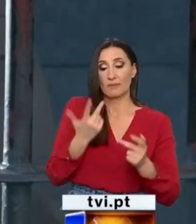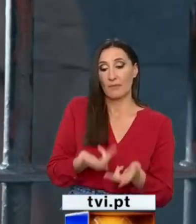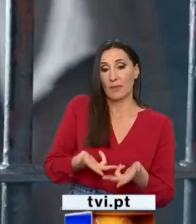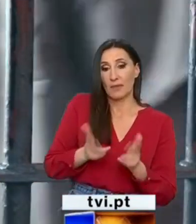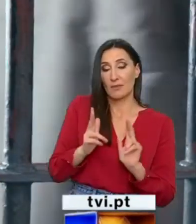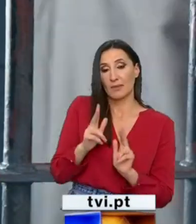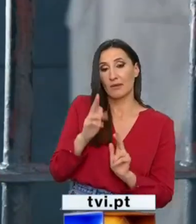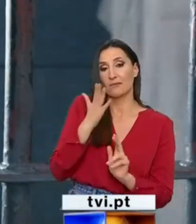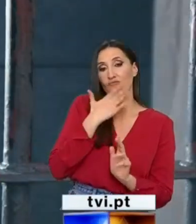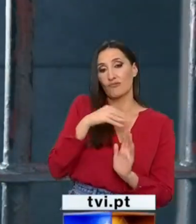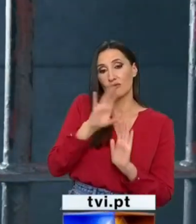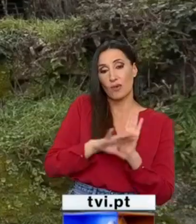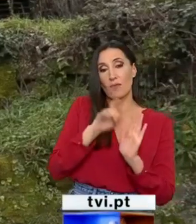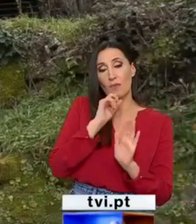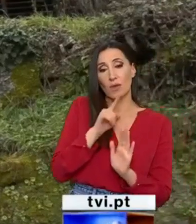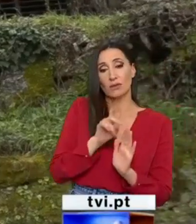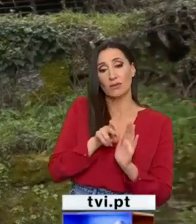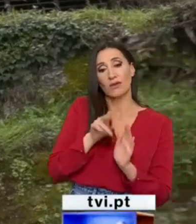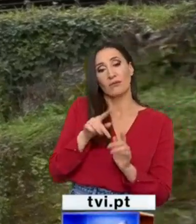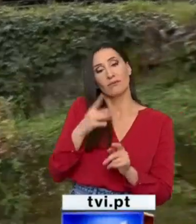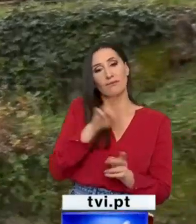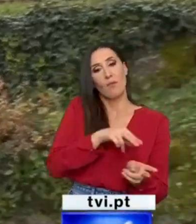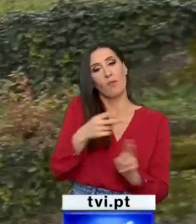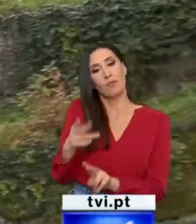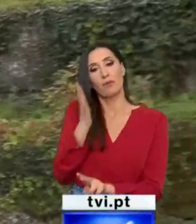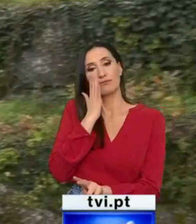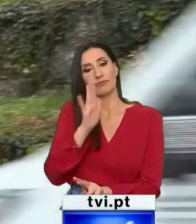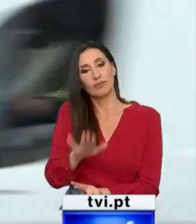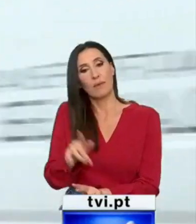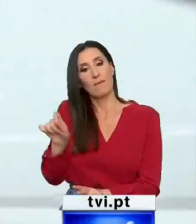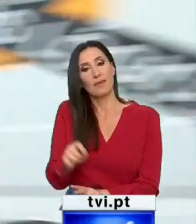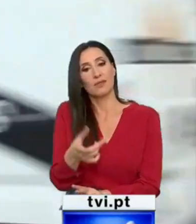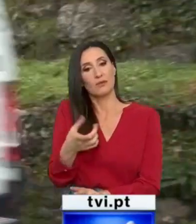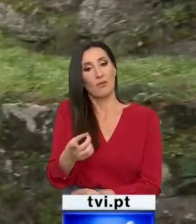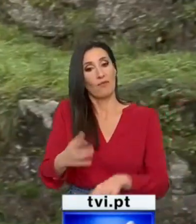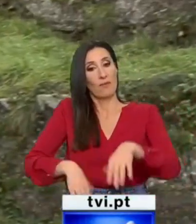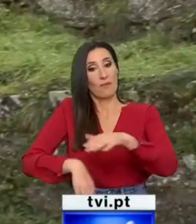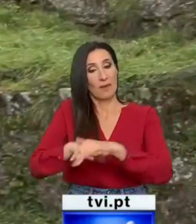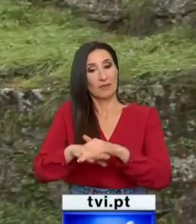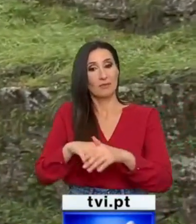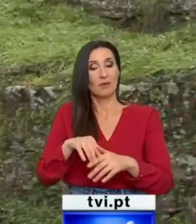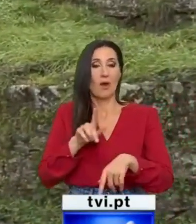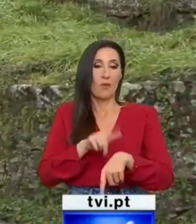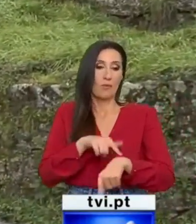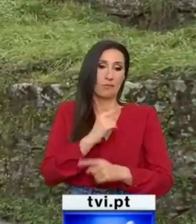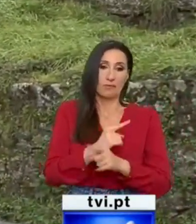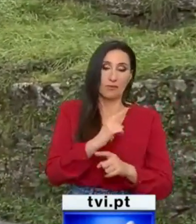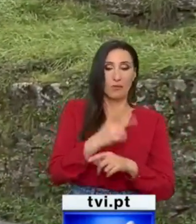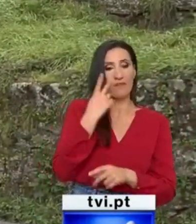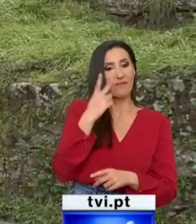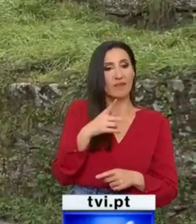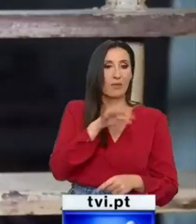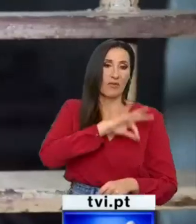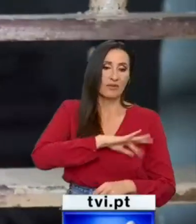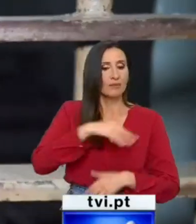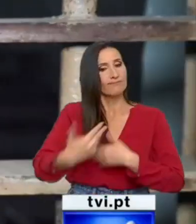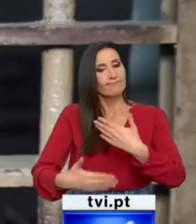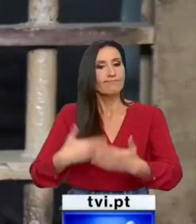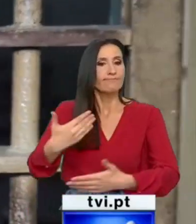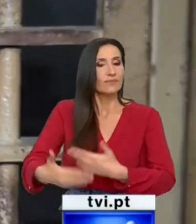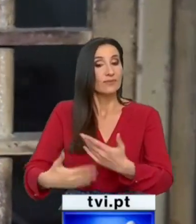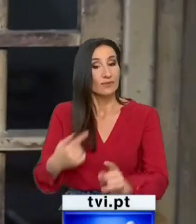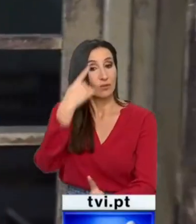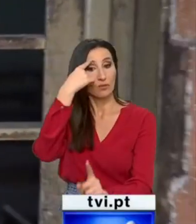liberdade condicional poderia ocupar uma das habitações durante 9 meses, enquanto retomava também a vida profissional.